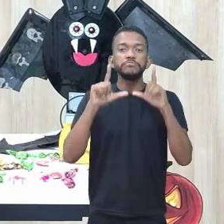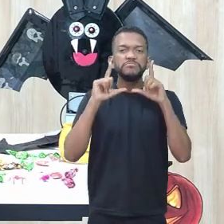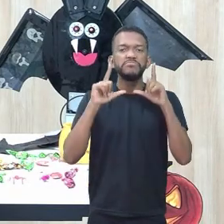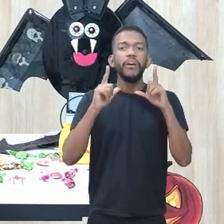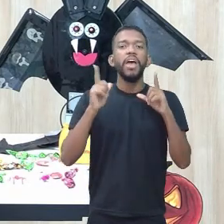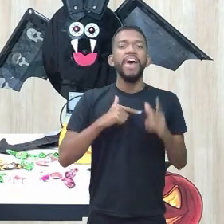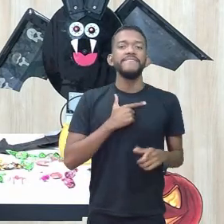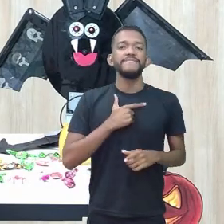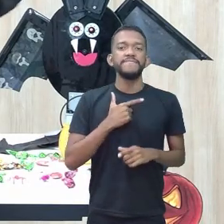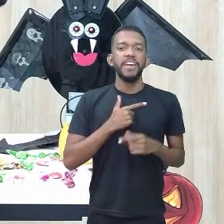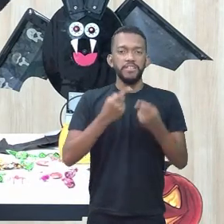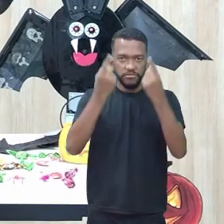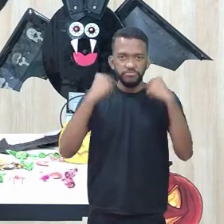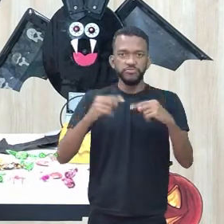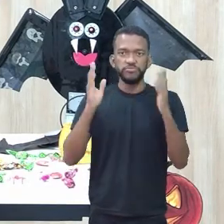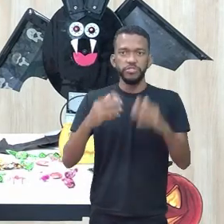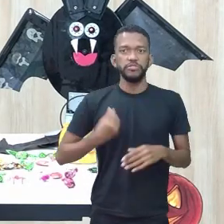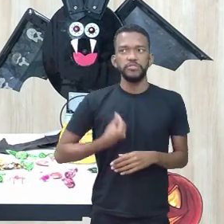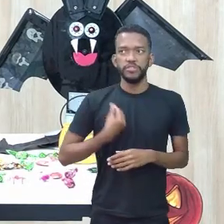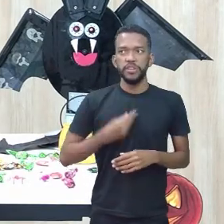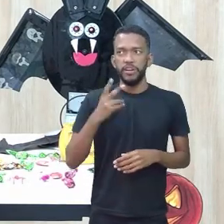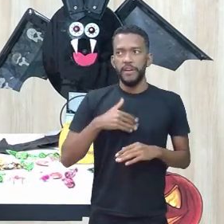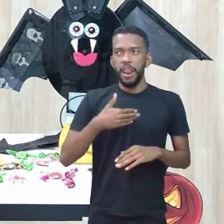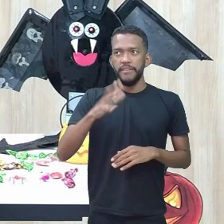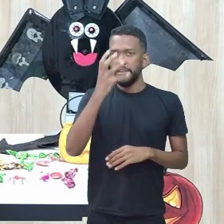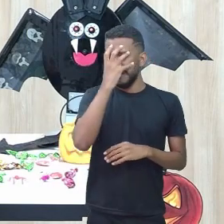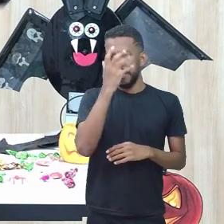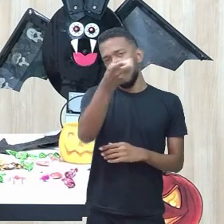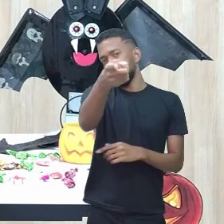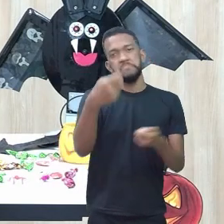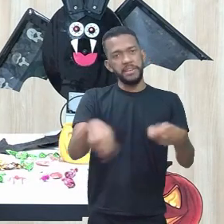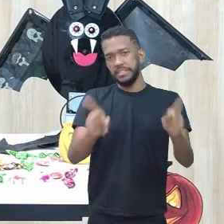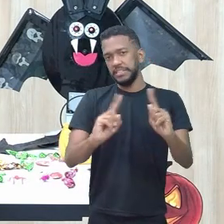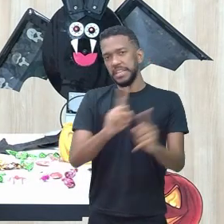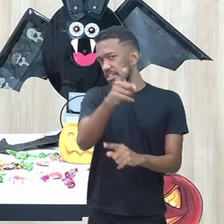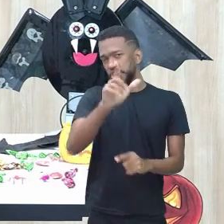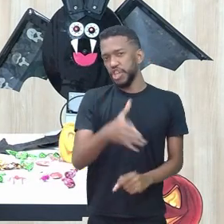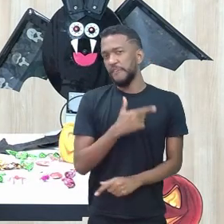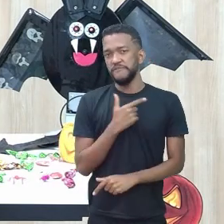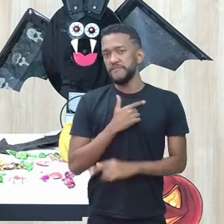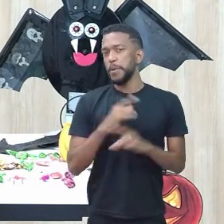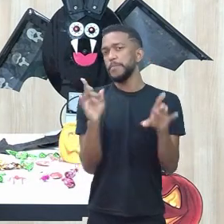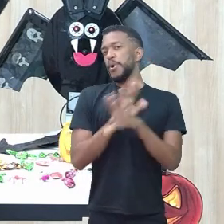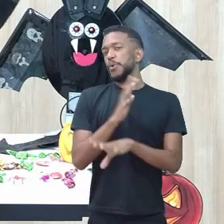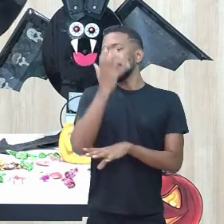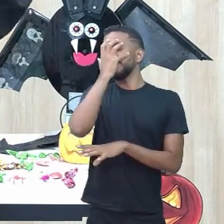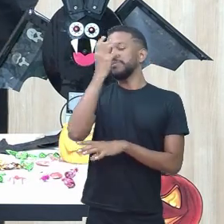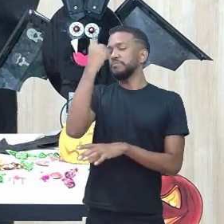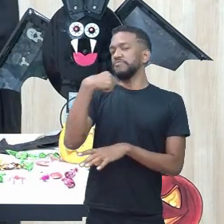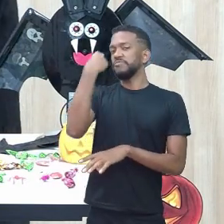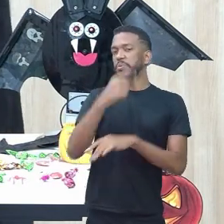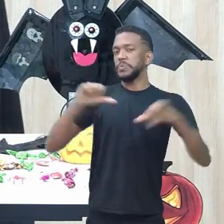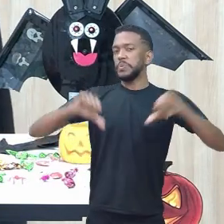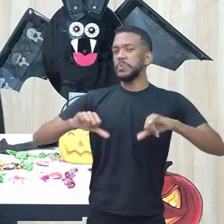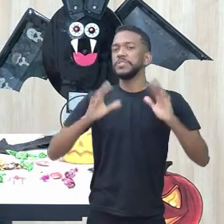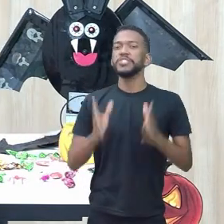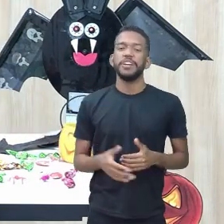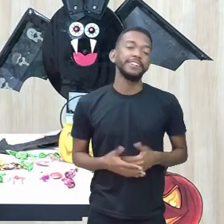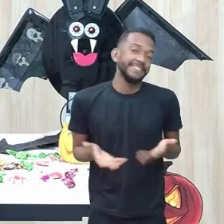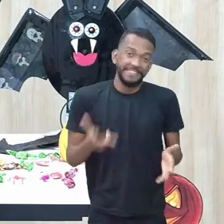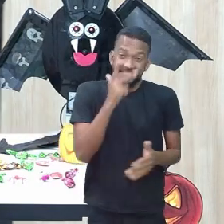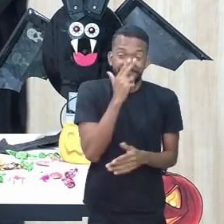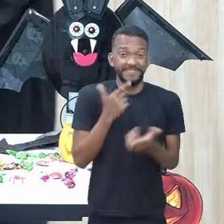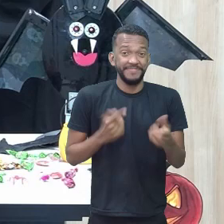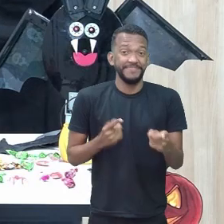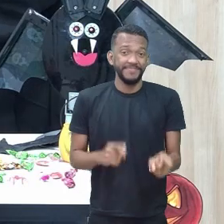feio que já está de máscara. Ah, não vai levar máscara não? Também tu nem precisa. Tu é tão feio que não precisa de máscara, tá bom? Então é mais ou menos uma